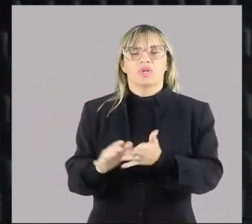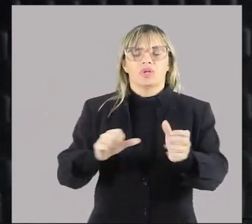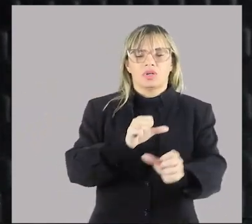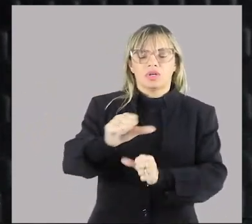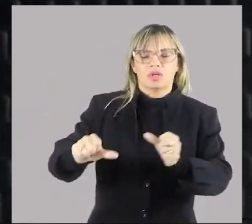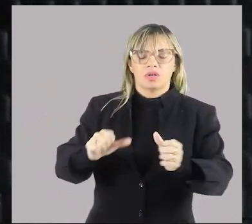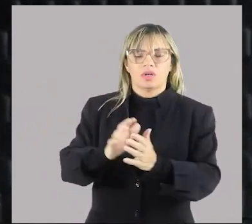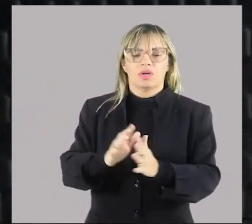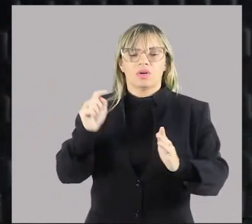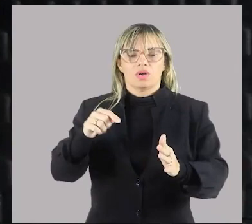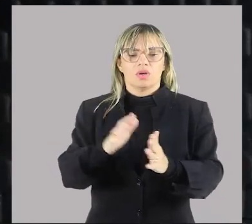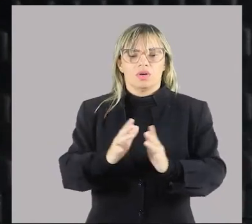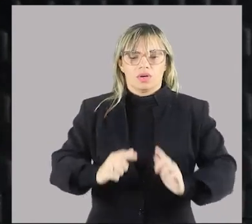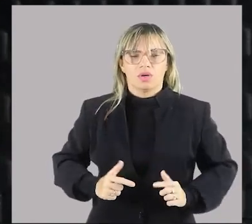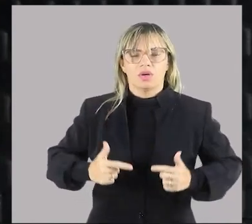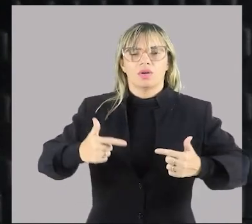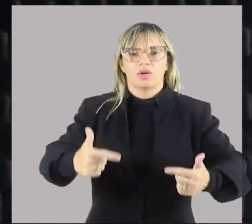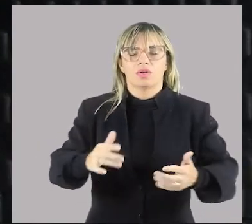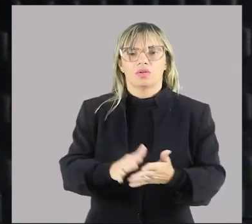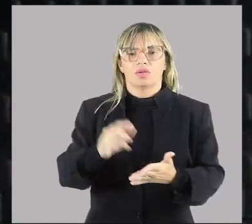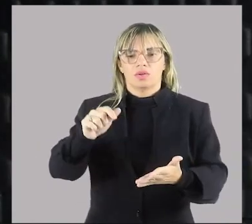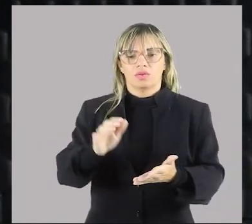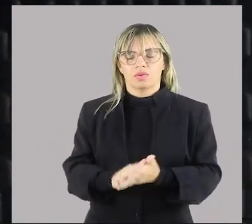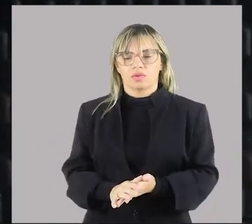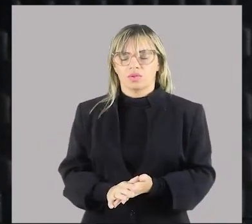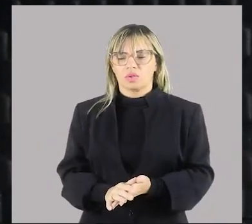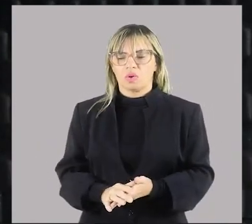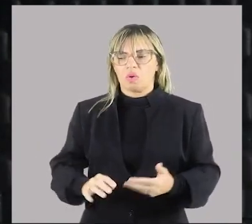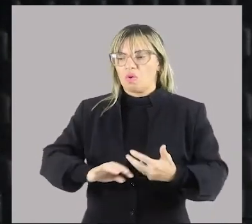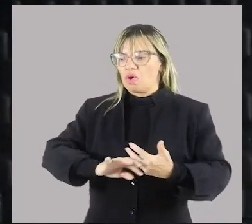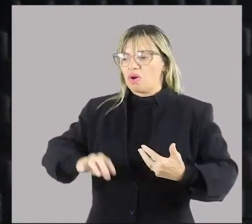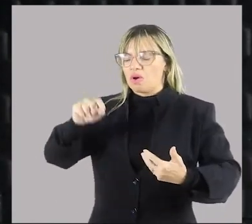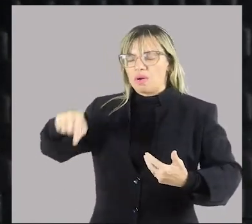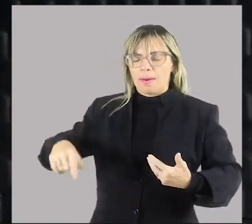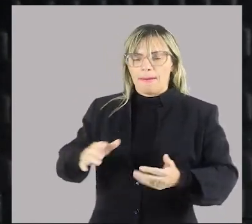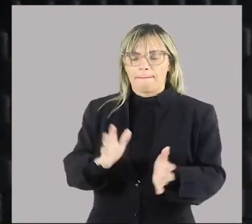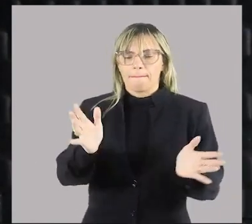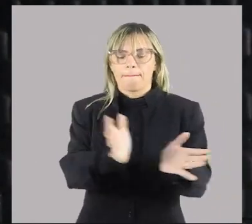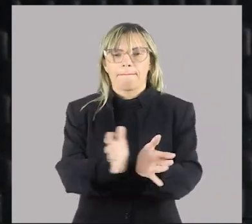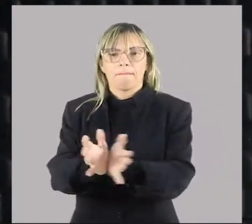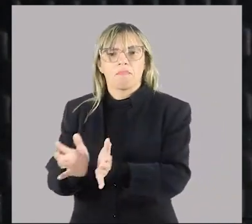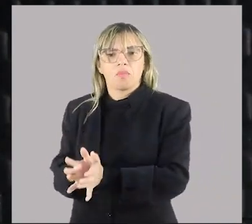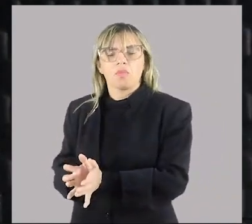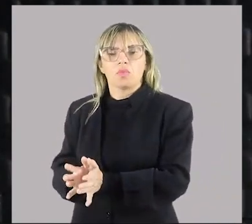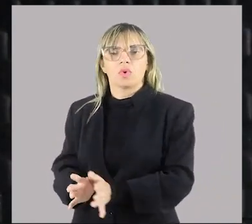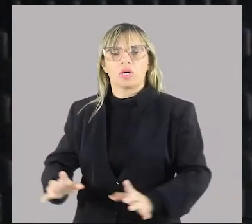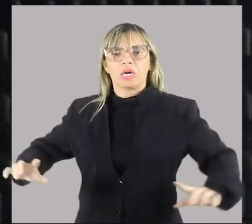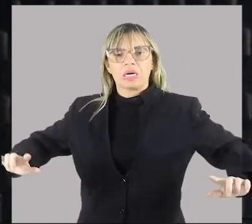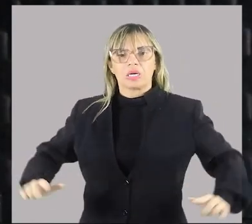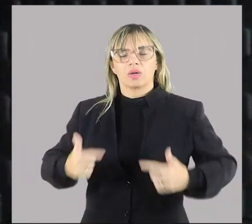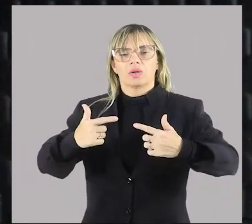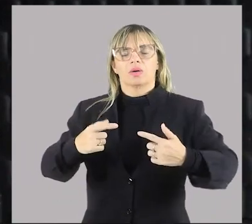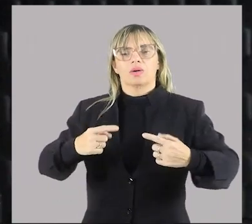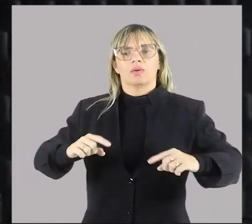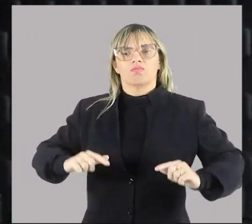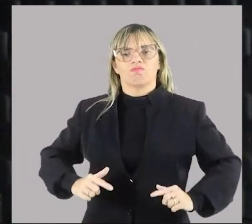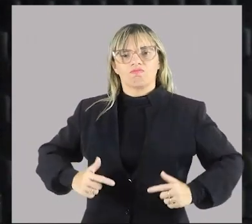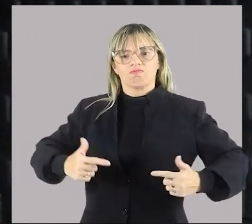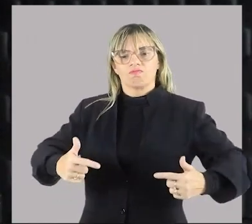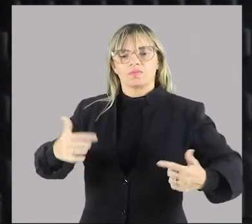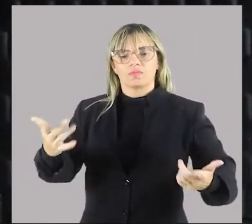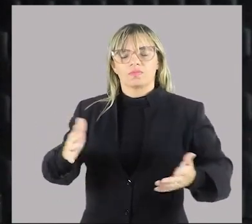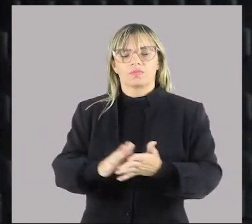luta contra as ações desse Estado oligárquico. A coluna Prestes, que foi um levante que